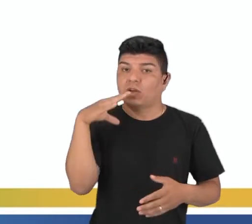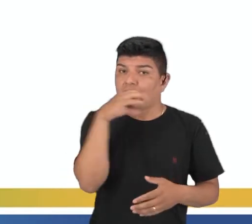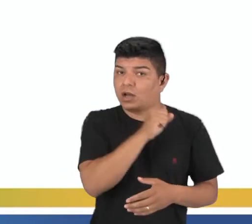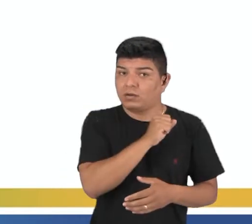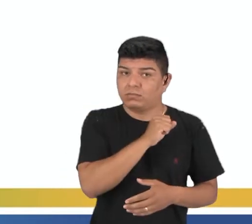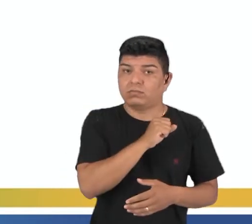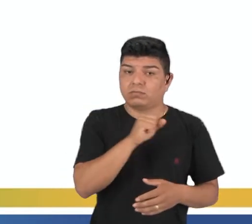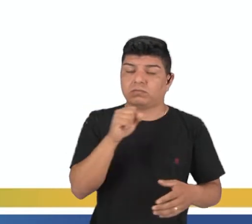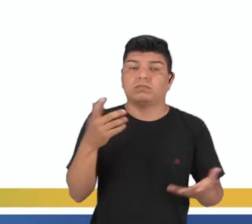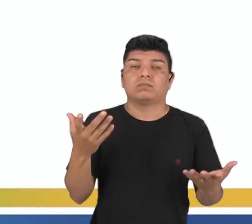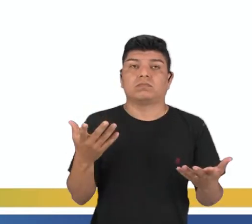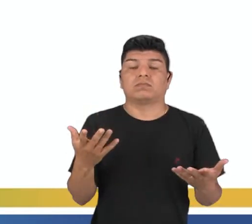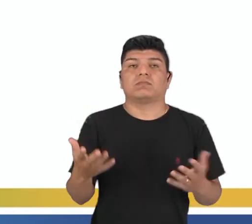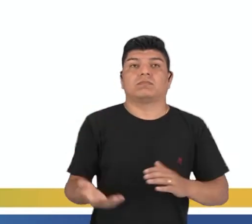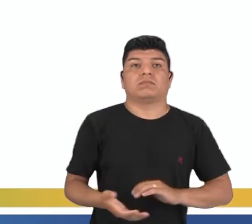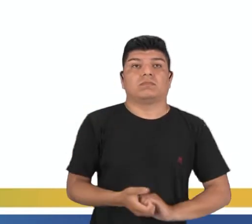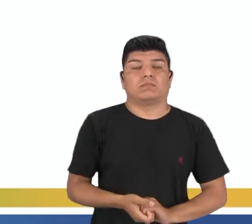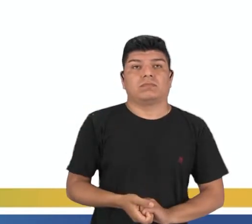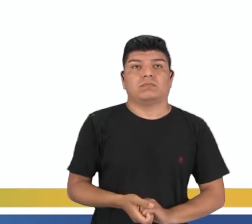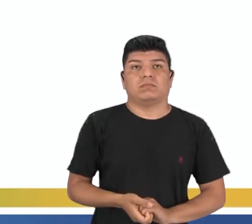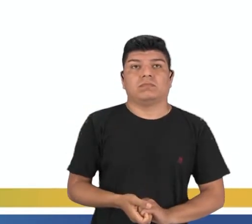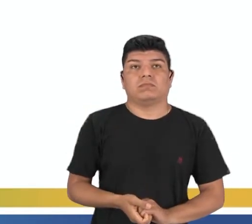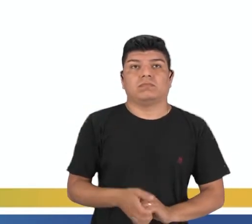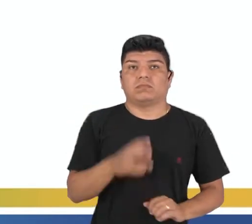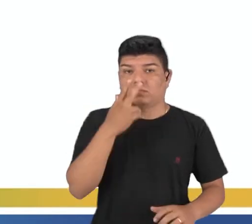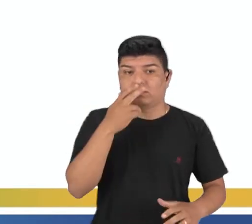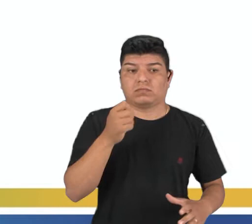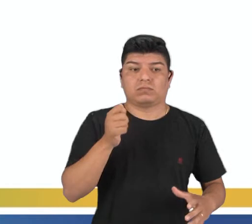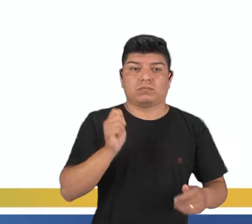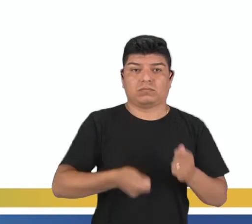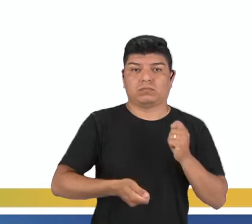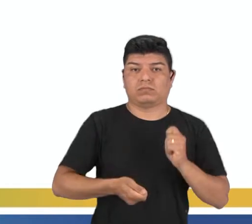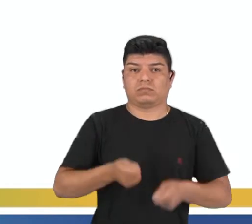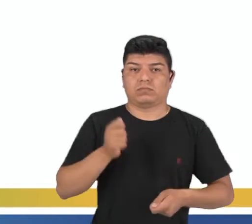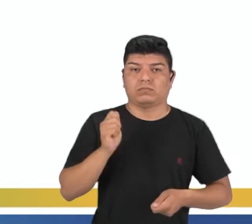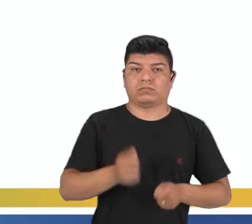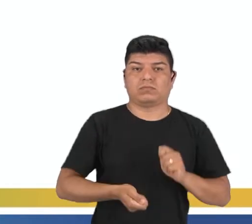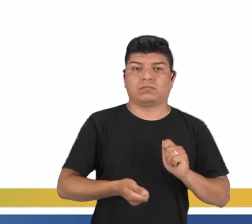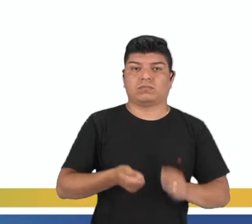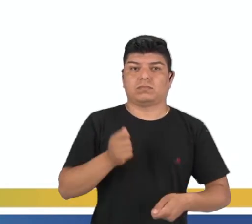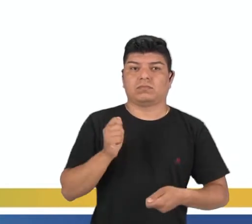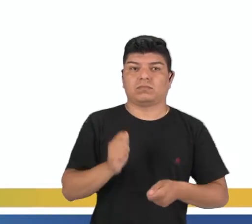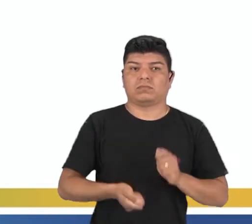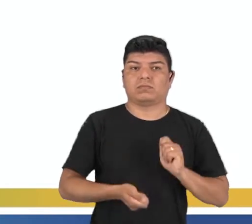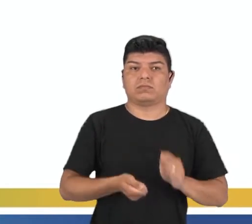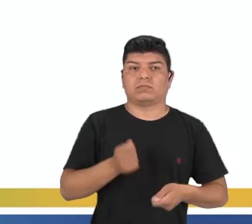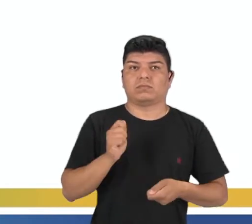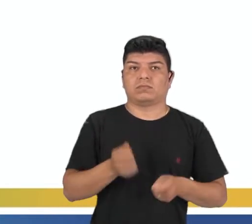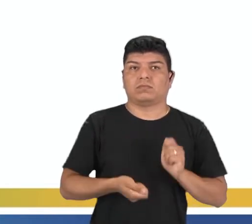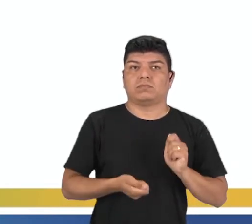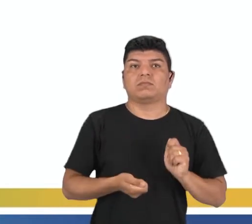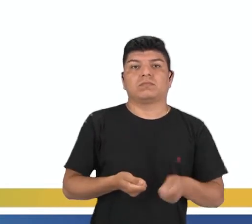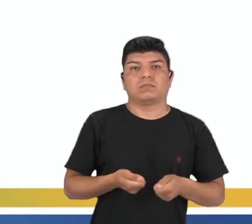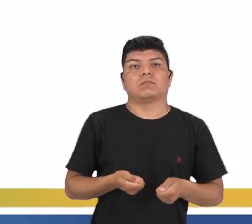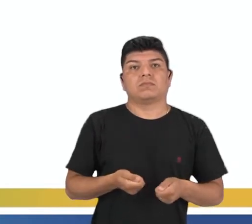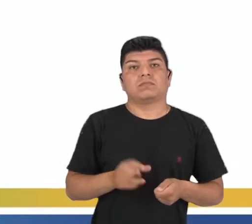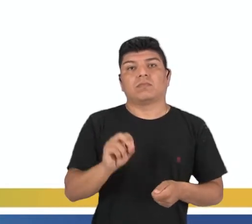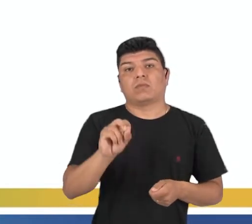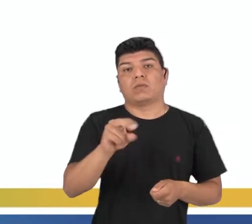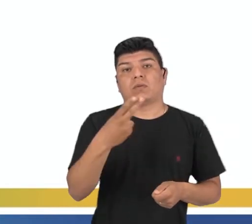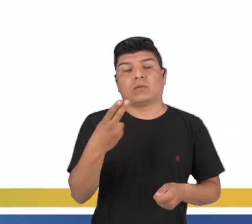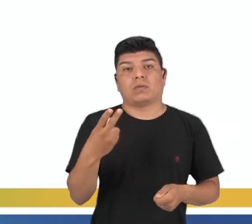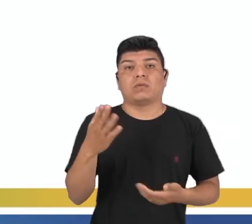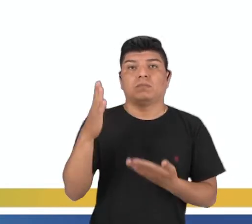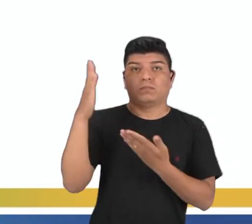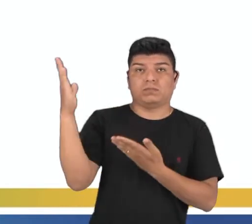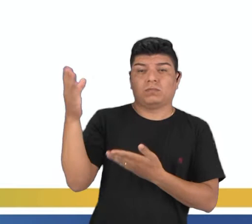curto, né? Então, um tambor, né? A batida no tambor é um som mais curto. Já essa sirene